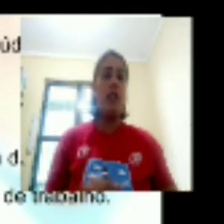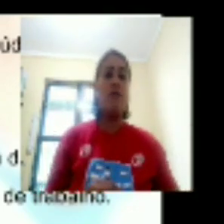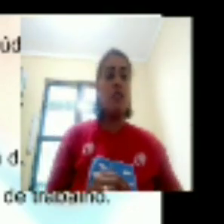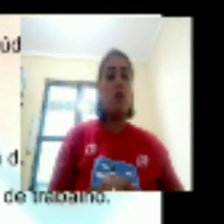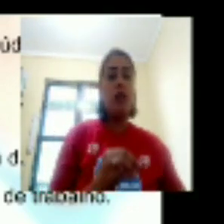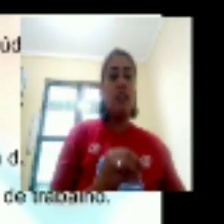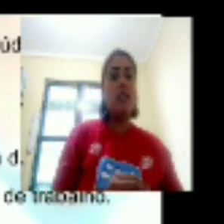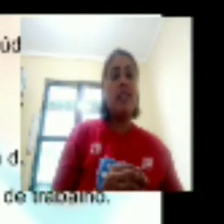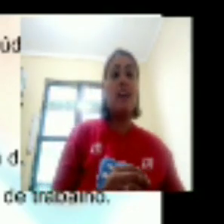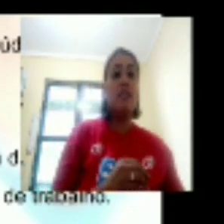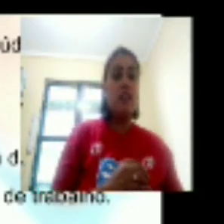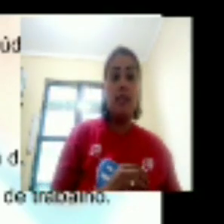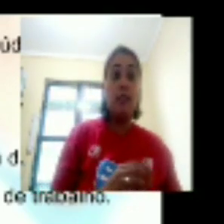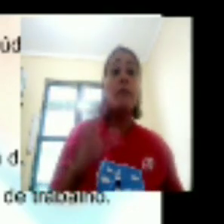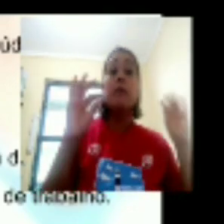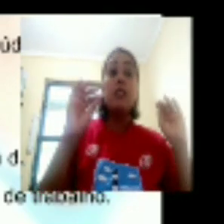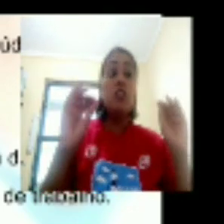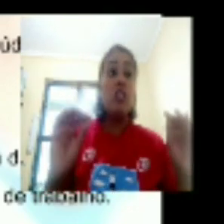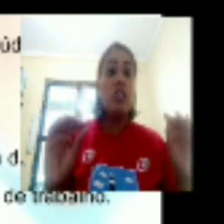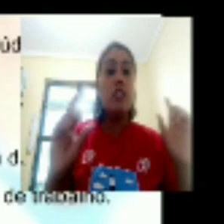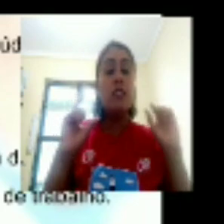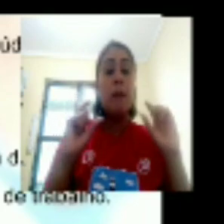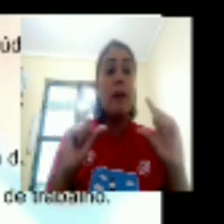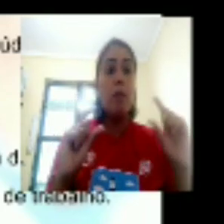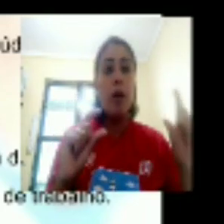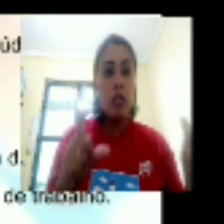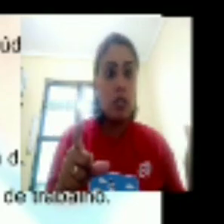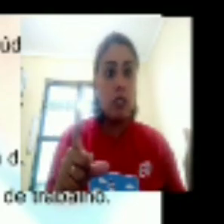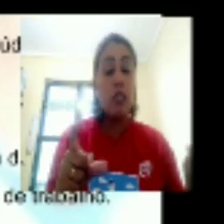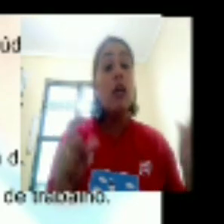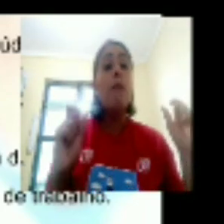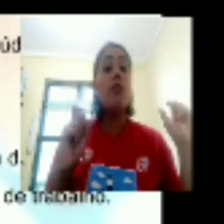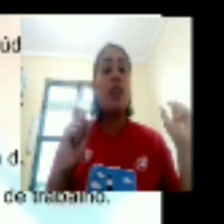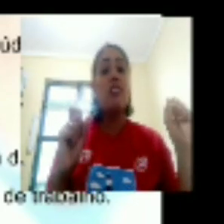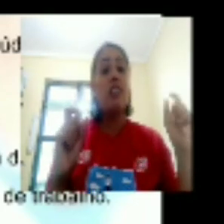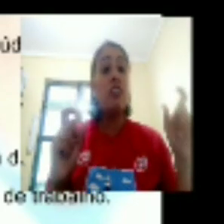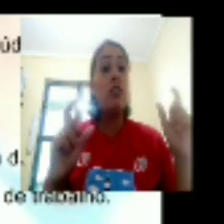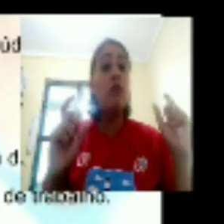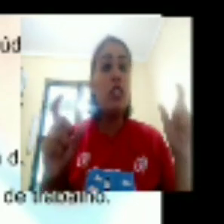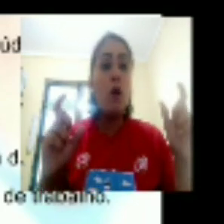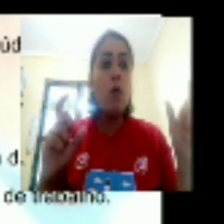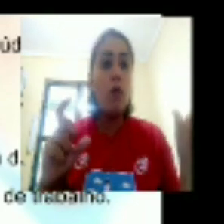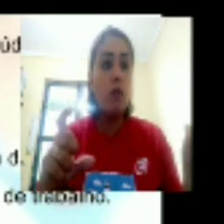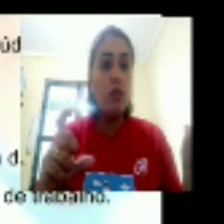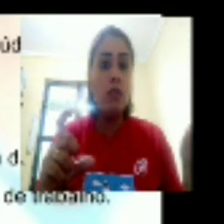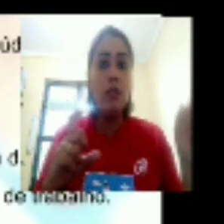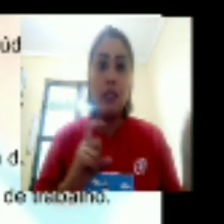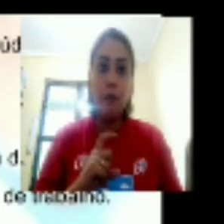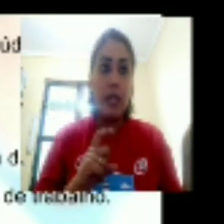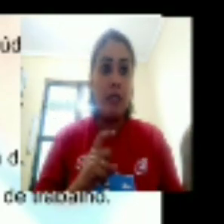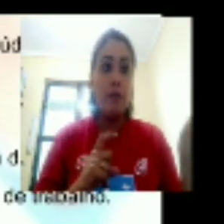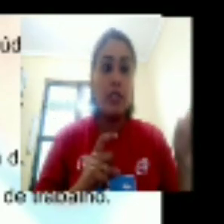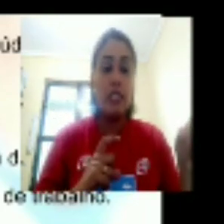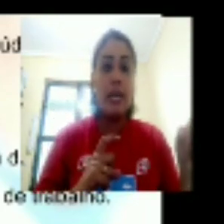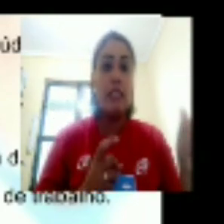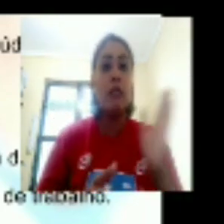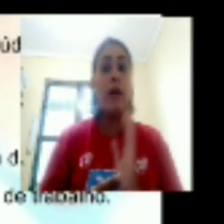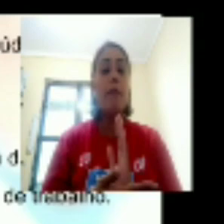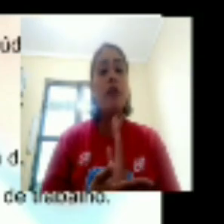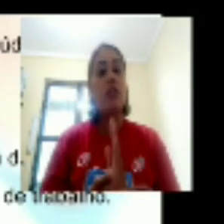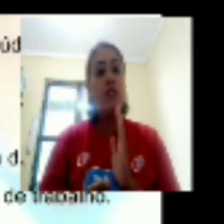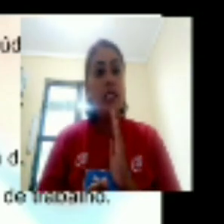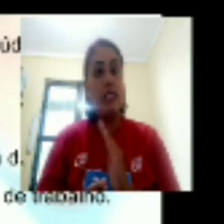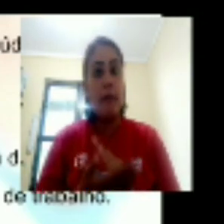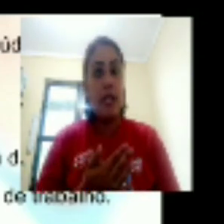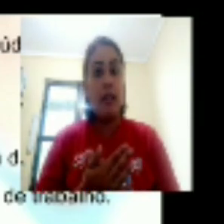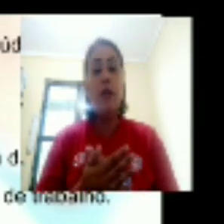quem trabalhava com carteira assinada. Gente, isso é bem importante, porque isso é questão de concurso também, tá certo? Então